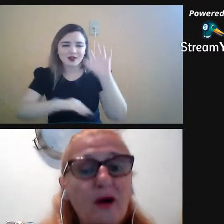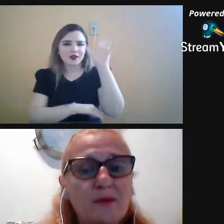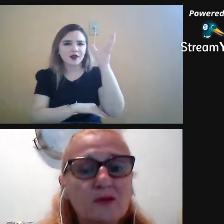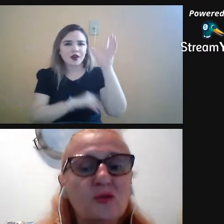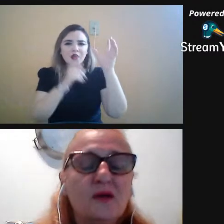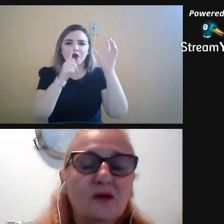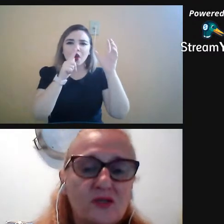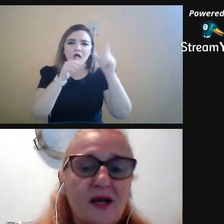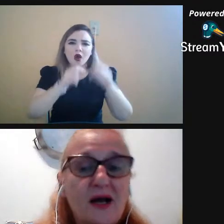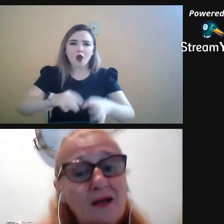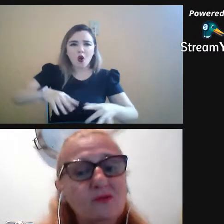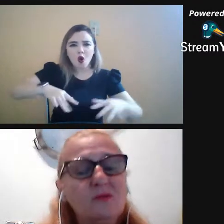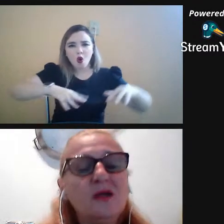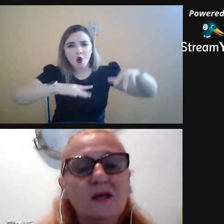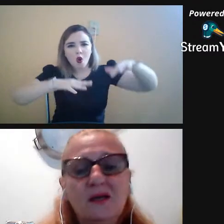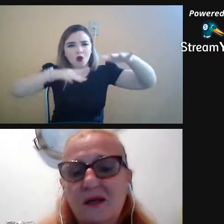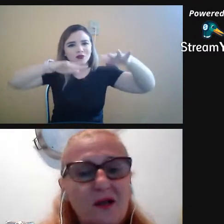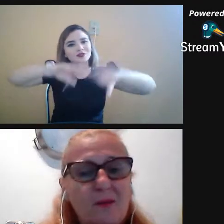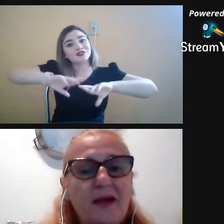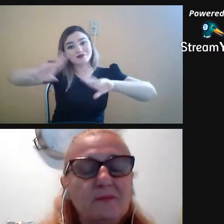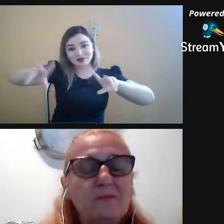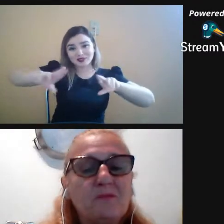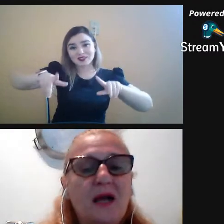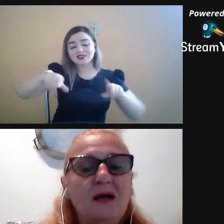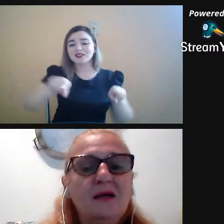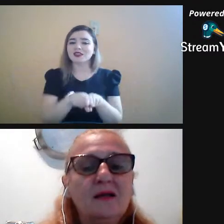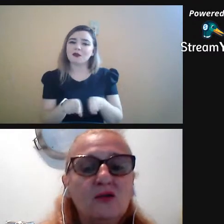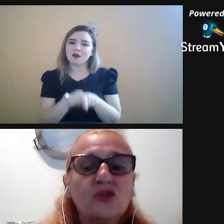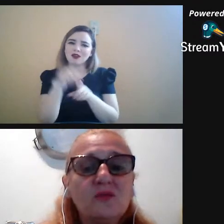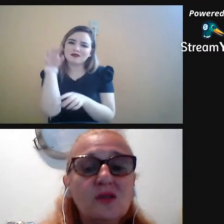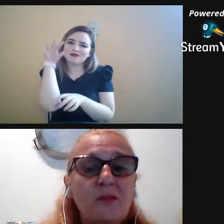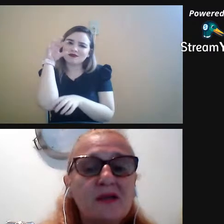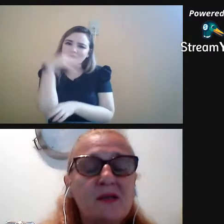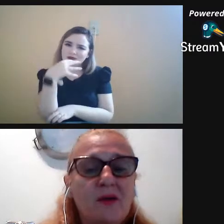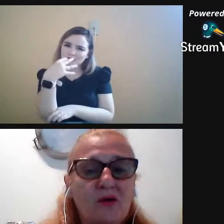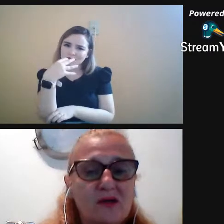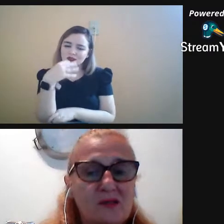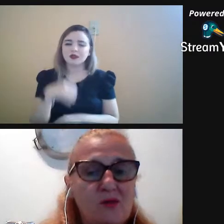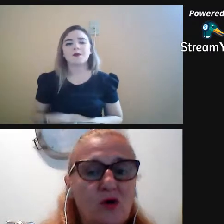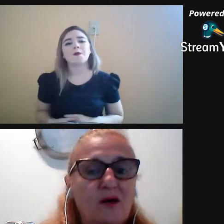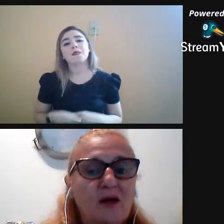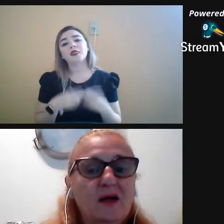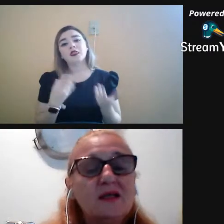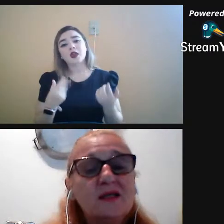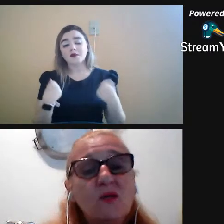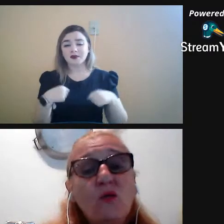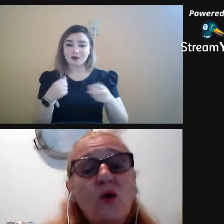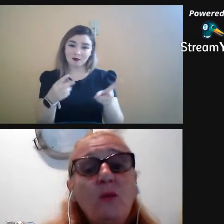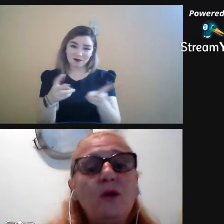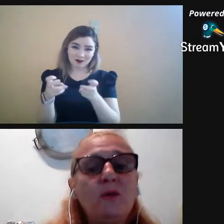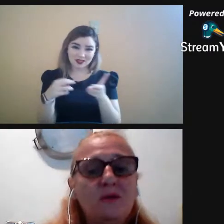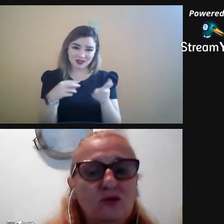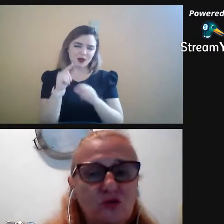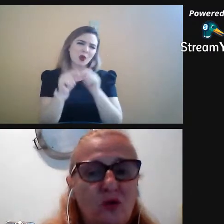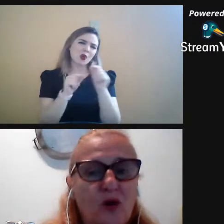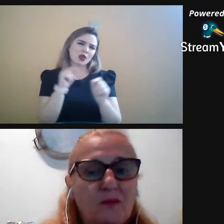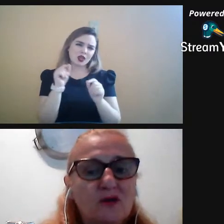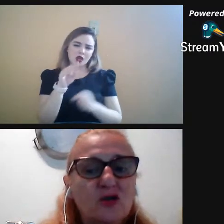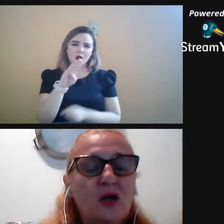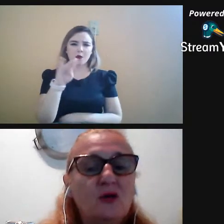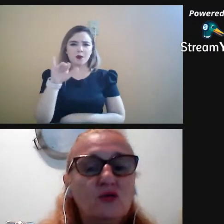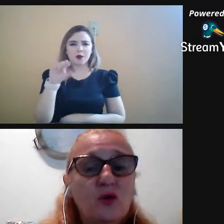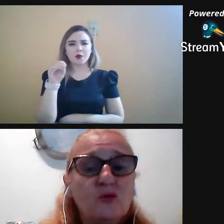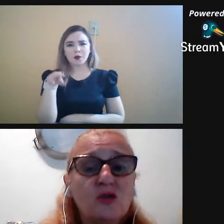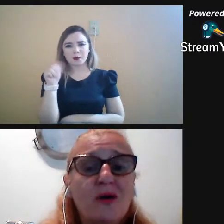dos Pampas e do Cerrado também, tá? Então, nós temos que perceber o que é esse bioma. E qual é o problema dos